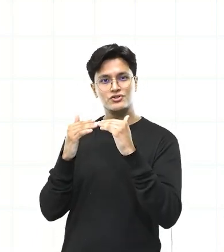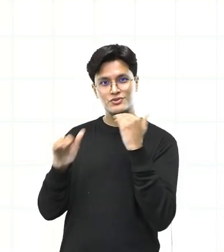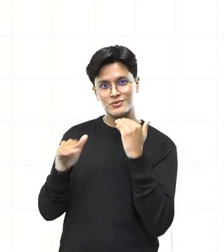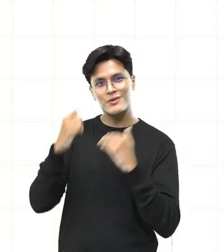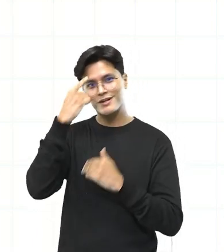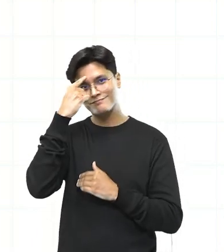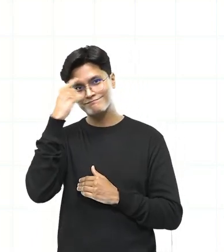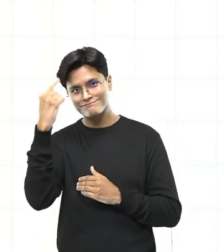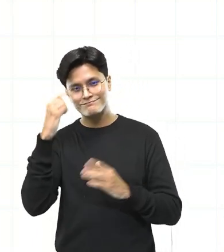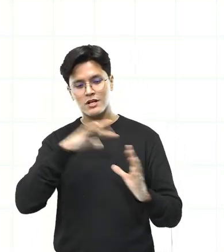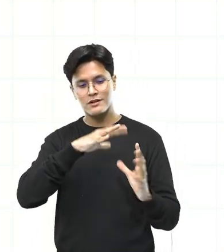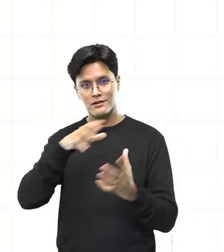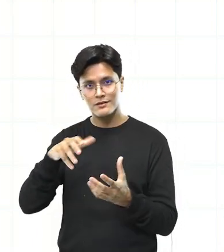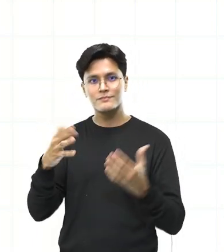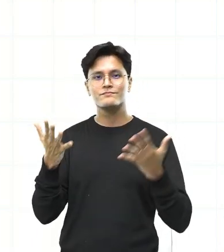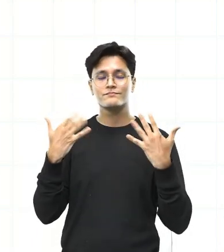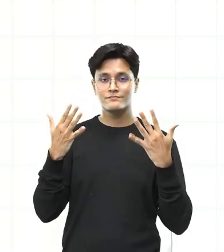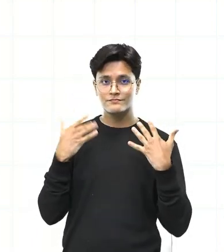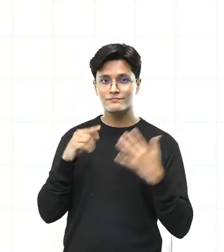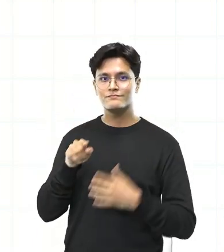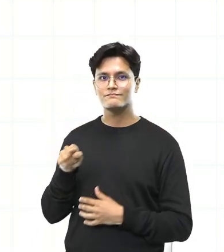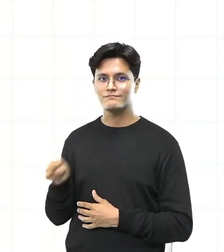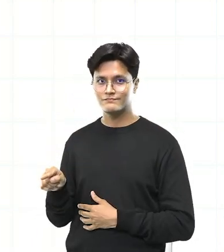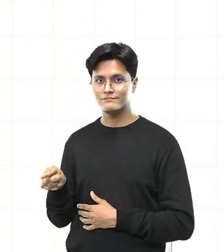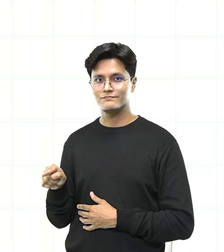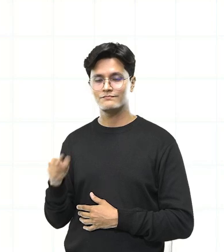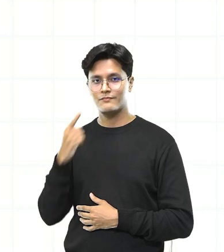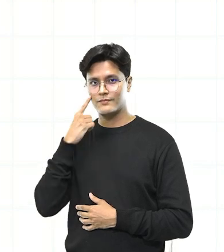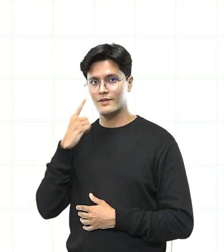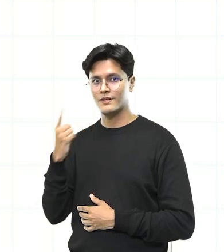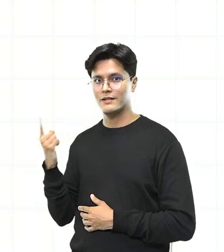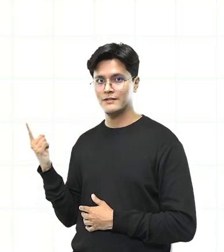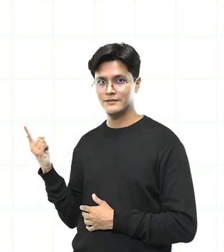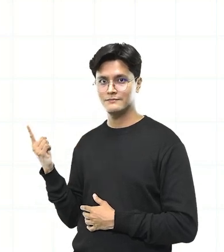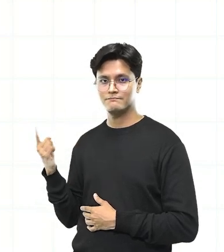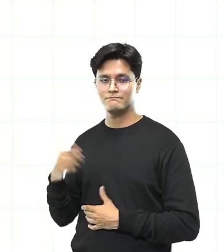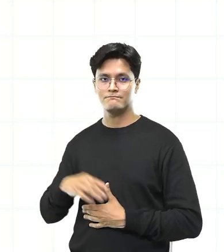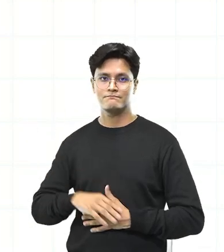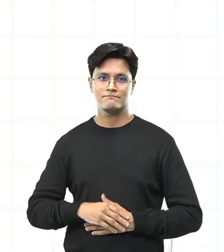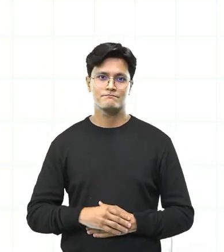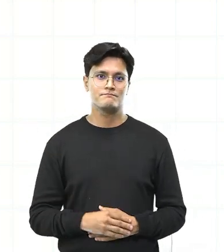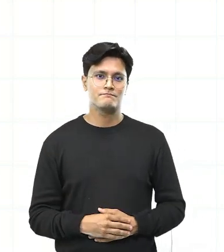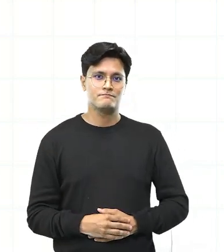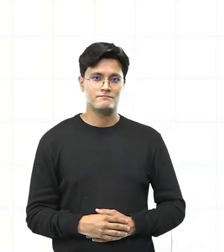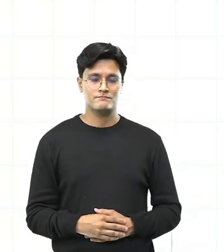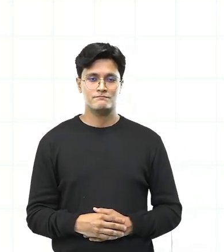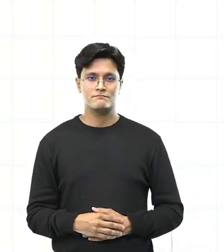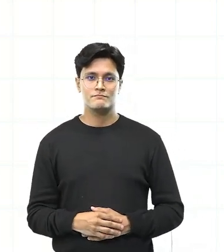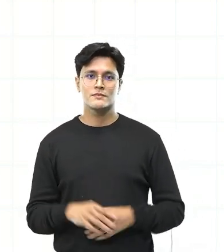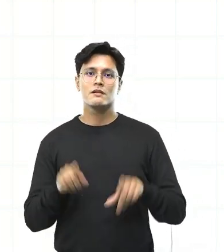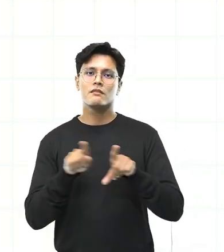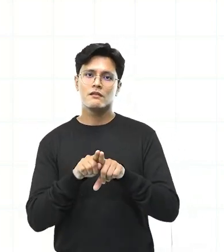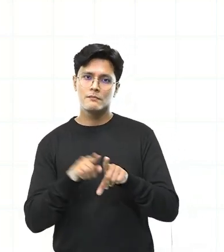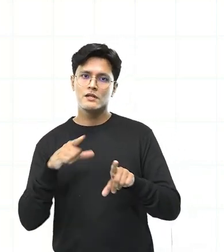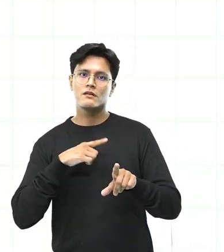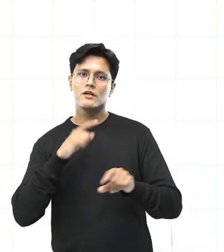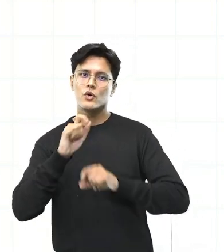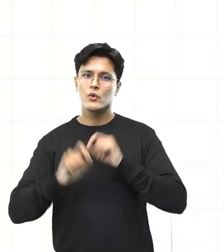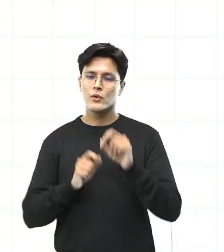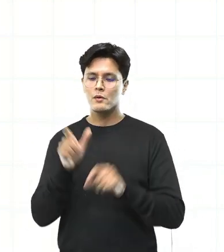é frio, então é um caso isolado, mas quando é calor, quer dizer que é mudança climática. Também temos alguém